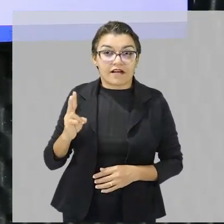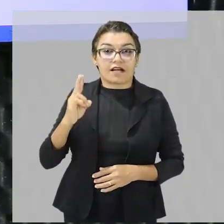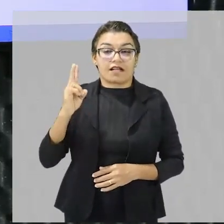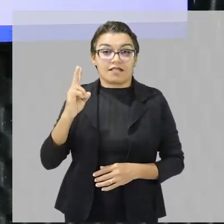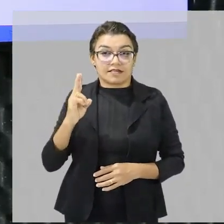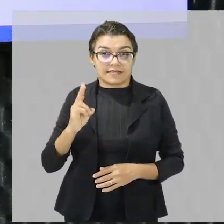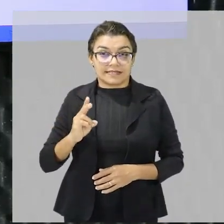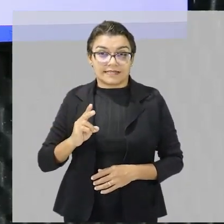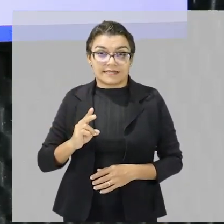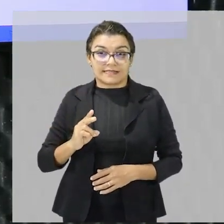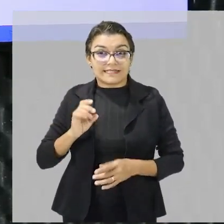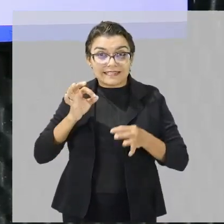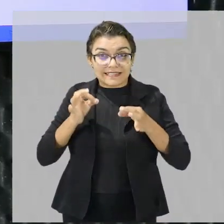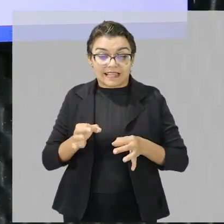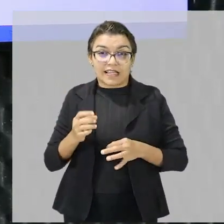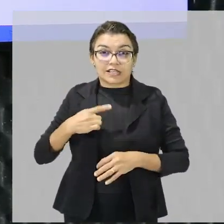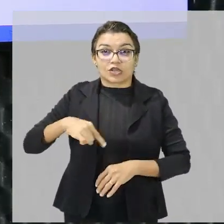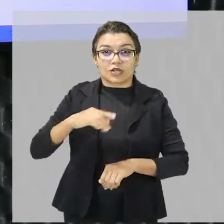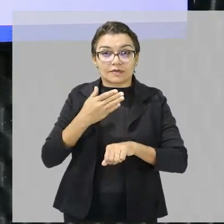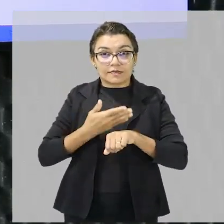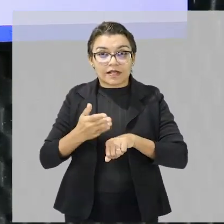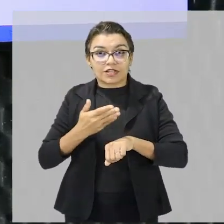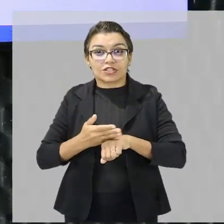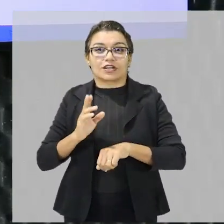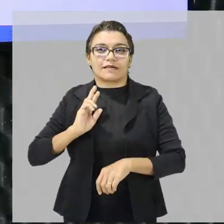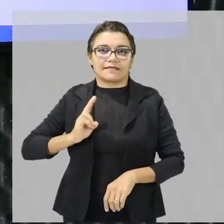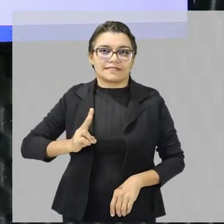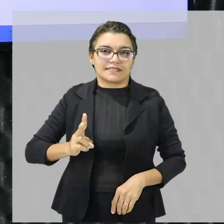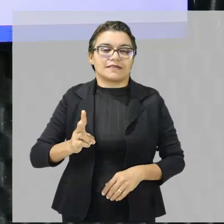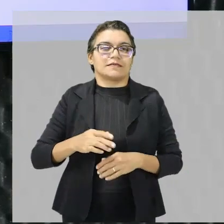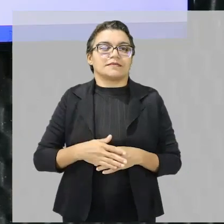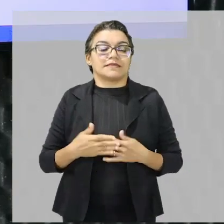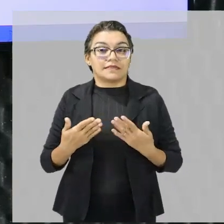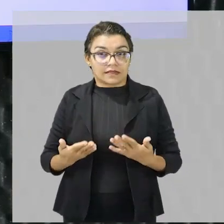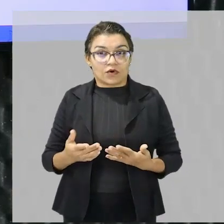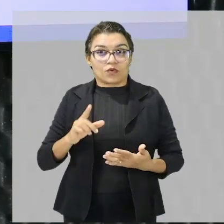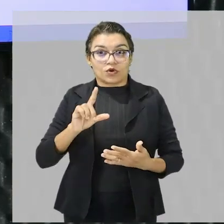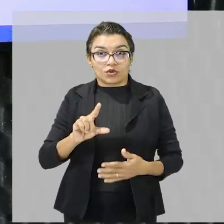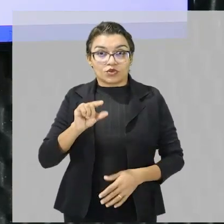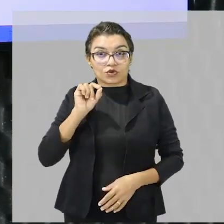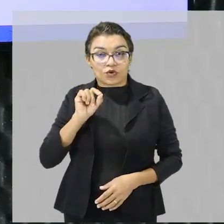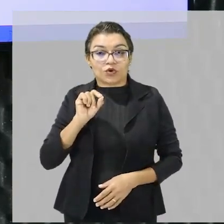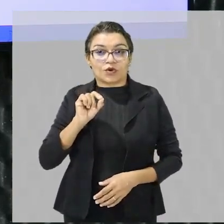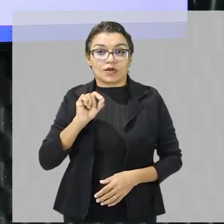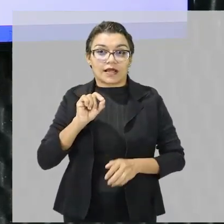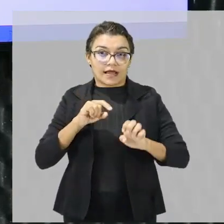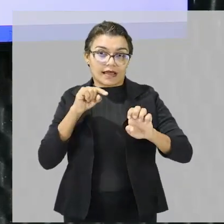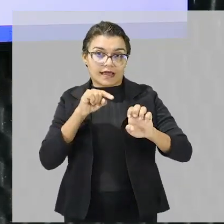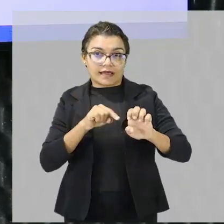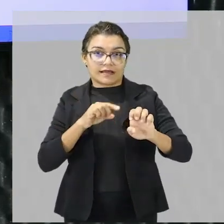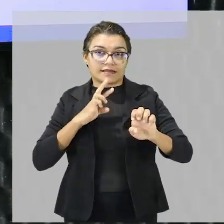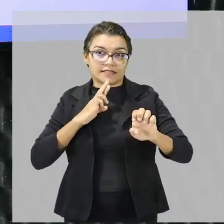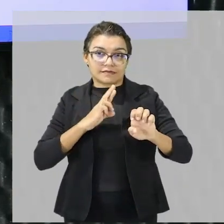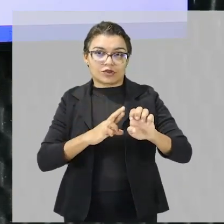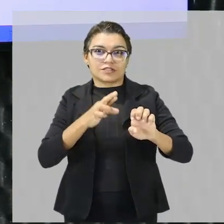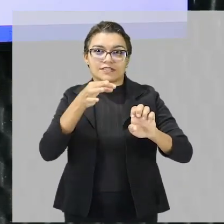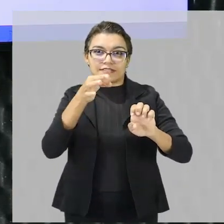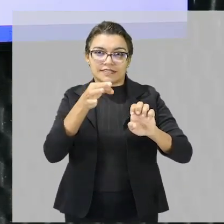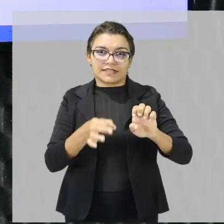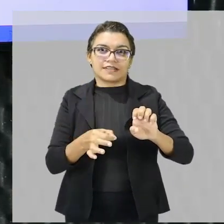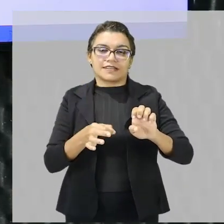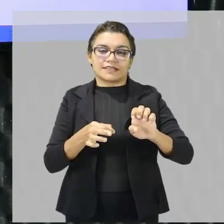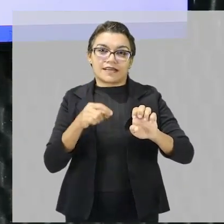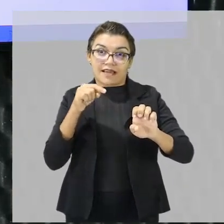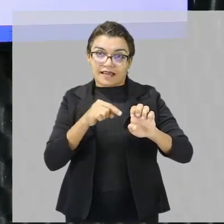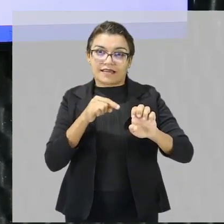concreta, aquilo que nós praticamos o tempo inteiro. Então, marque para você letra E, assinale o gabarito letra E, a letra